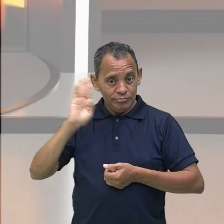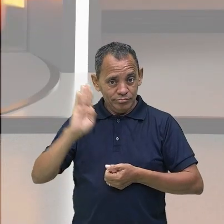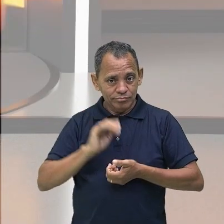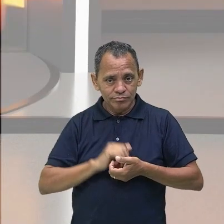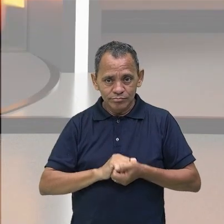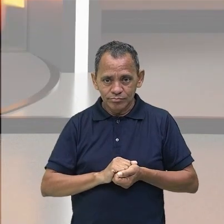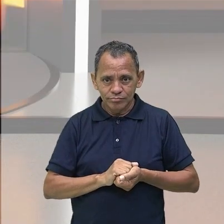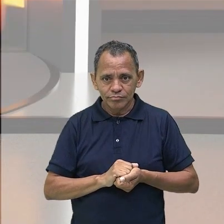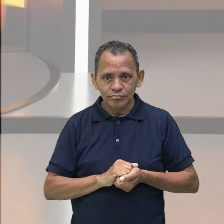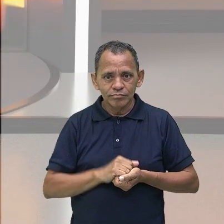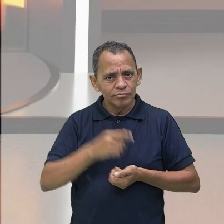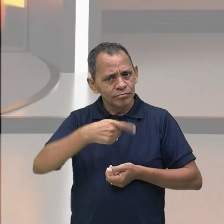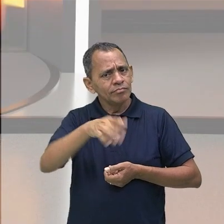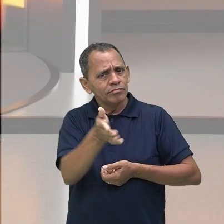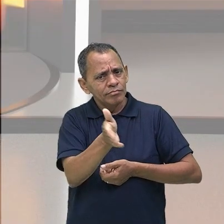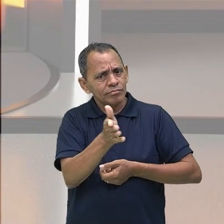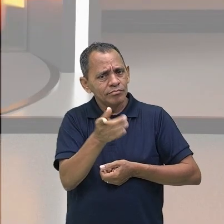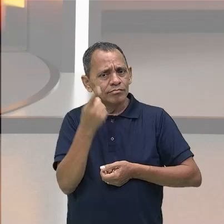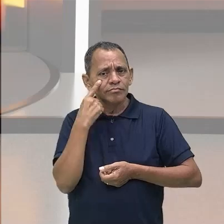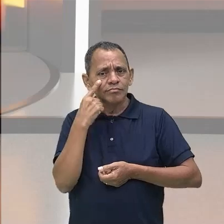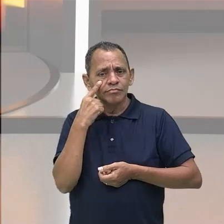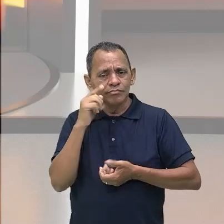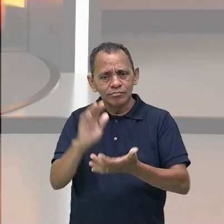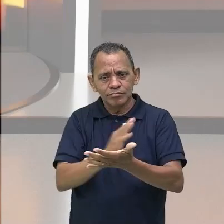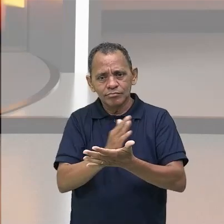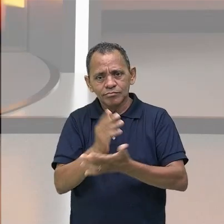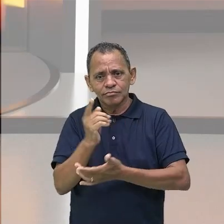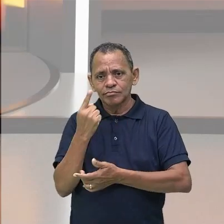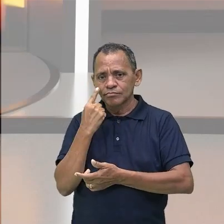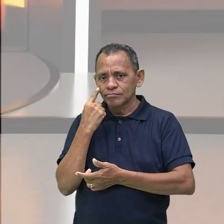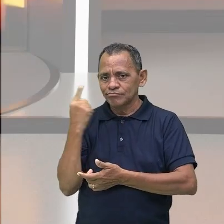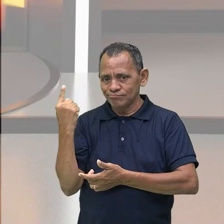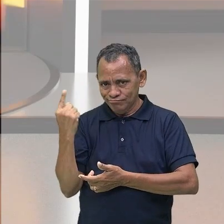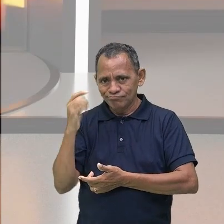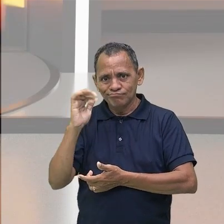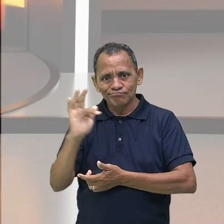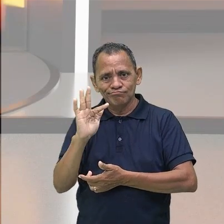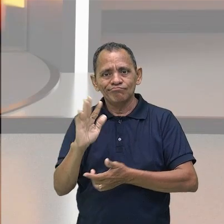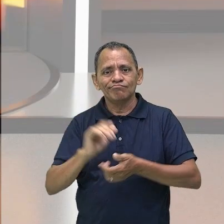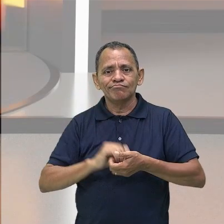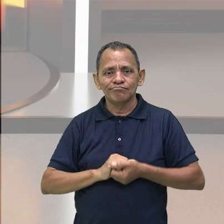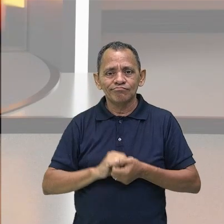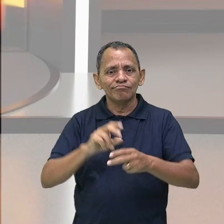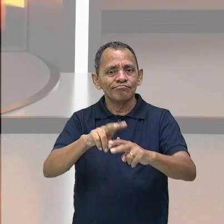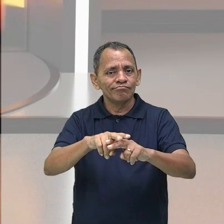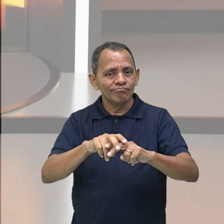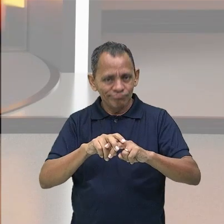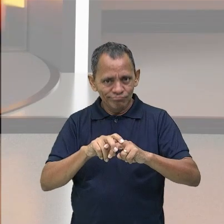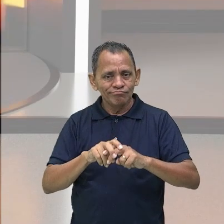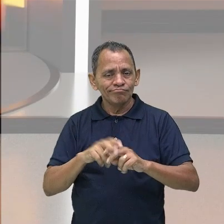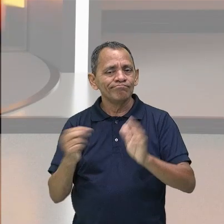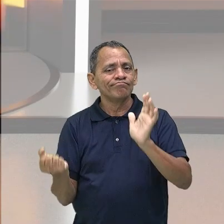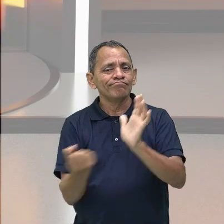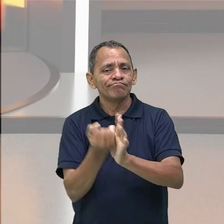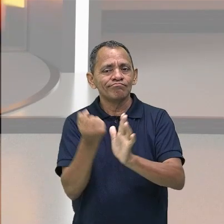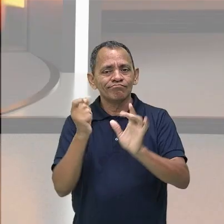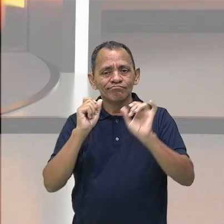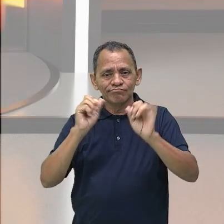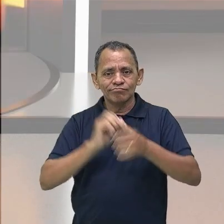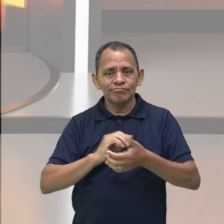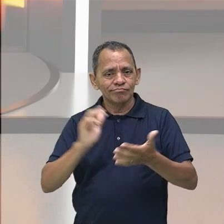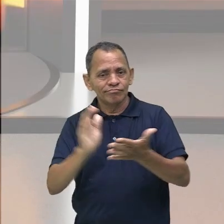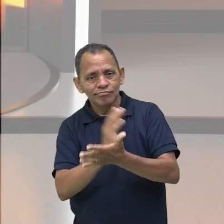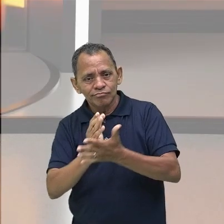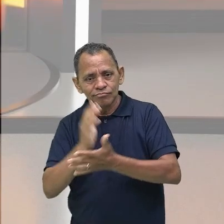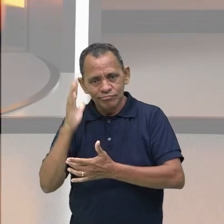E vocês já estão vendo algumas imagens que, através dessas imagens, acaba marcando alguma situação